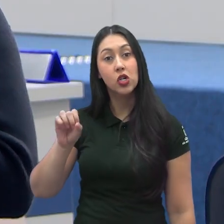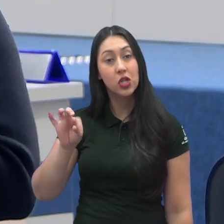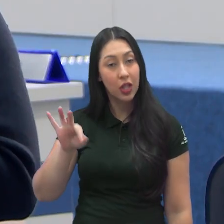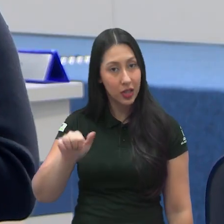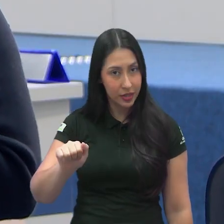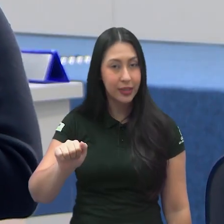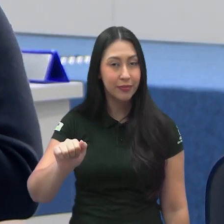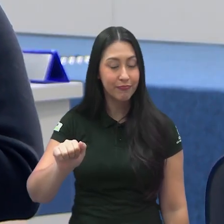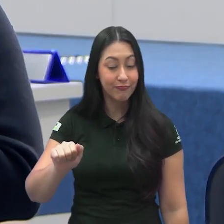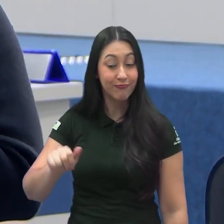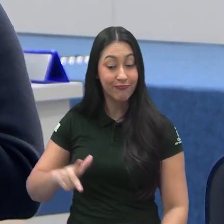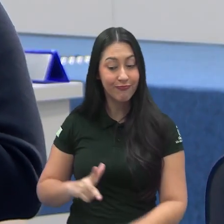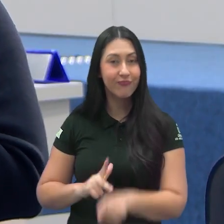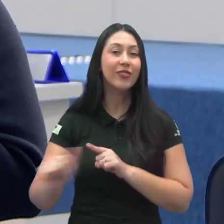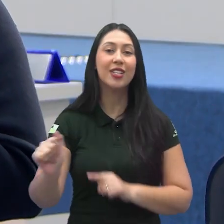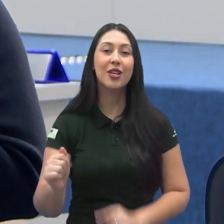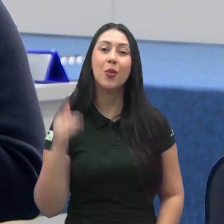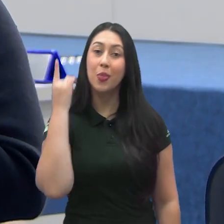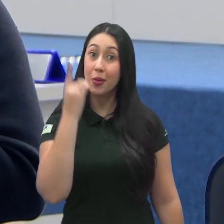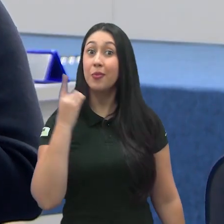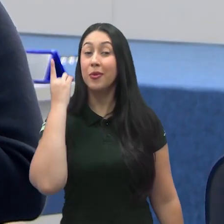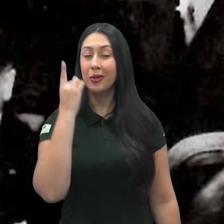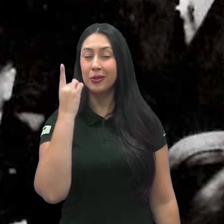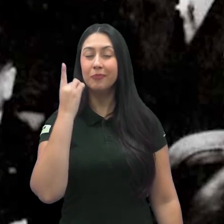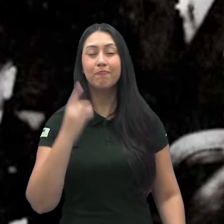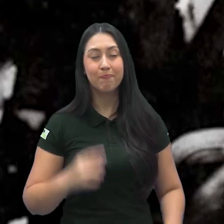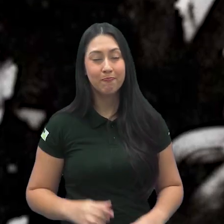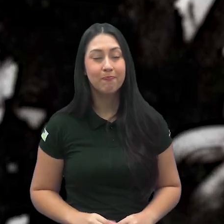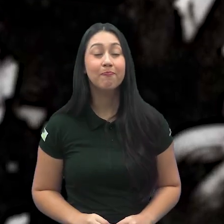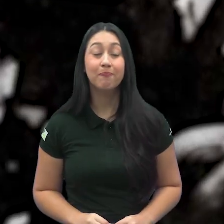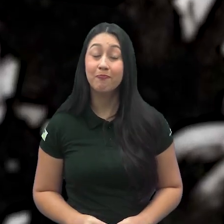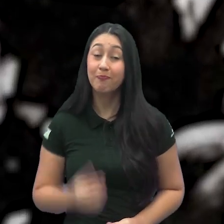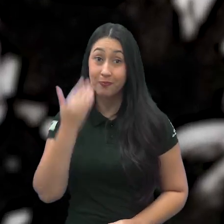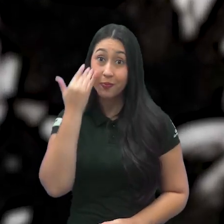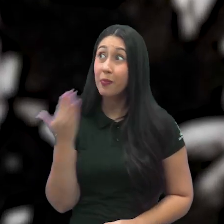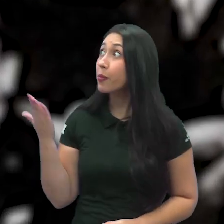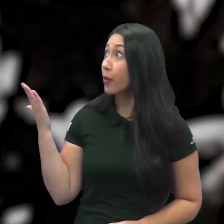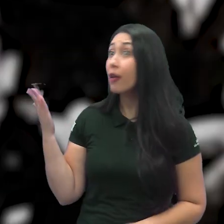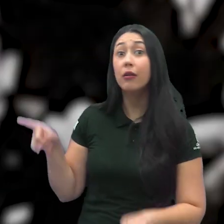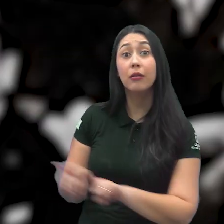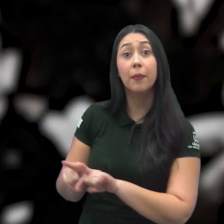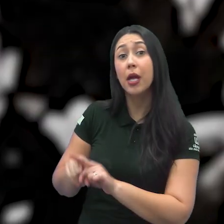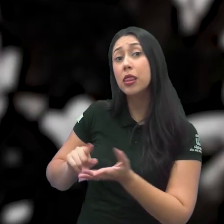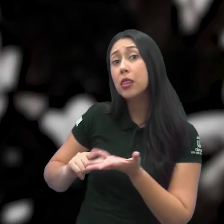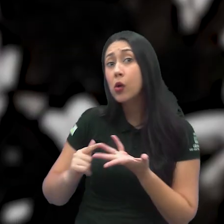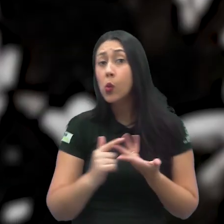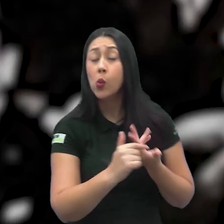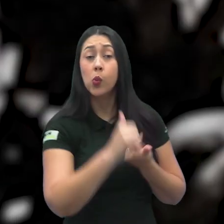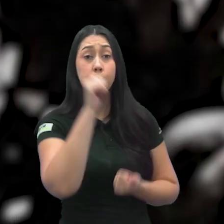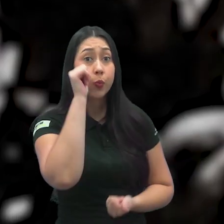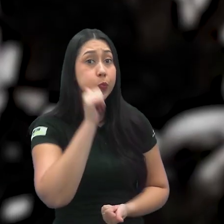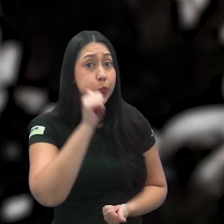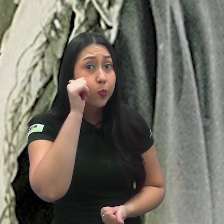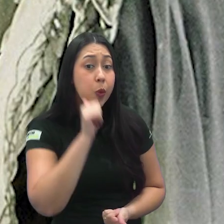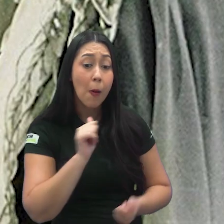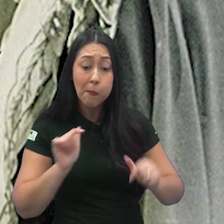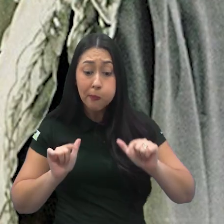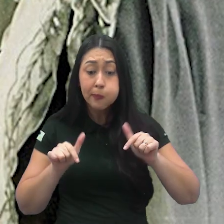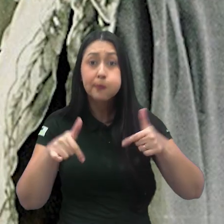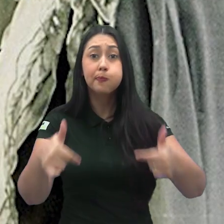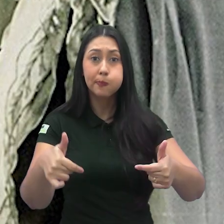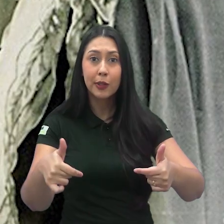Pereira de Queiroz, eleita deputada federal. Graças a Carlota e outras mulheres que abriram caminho,